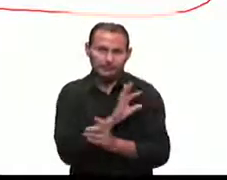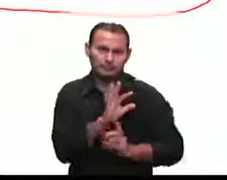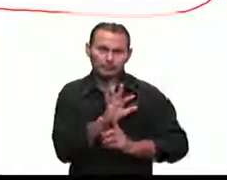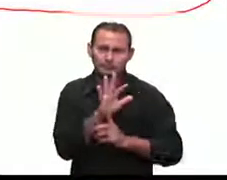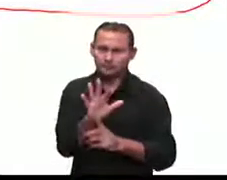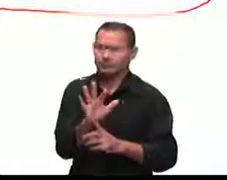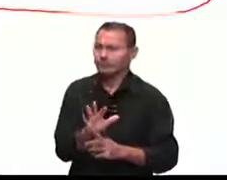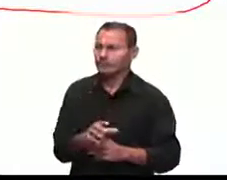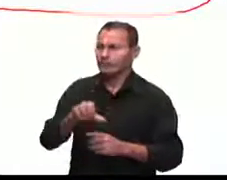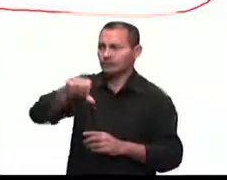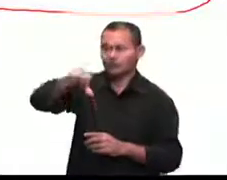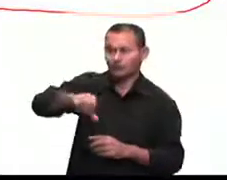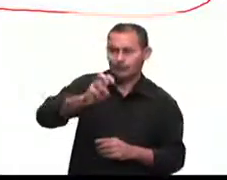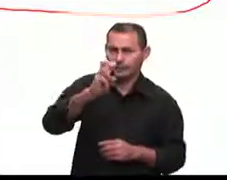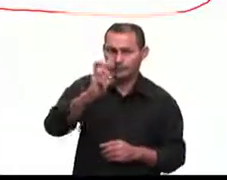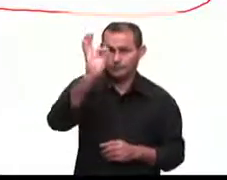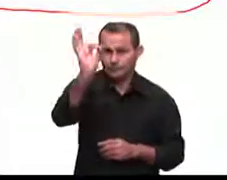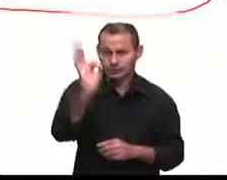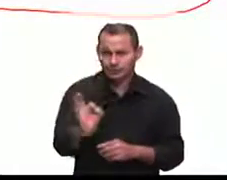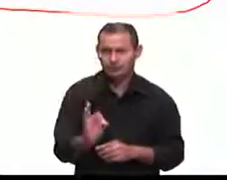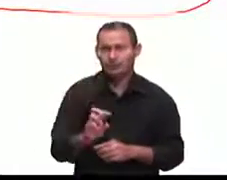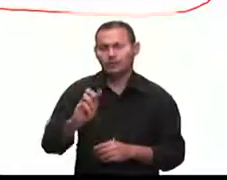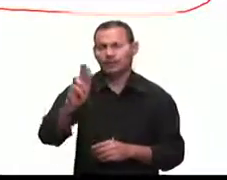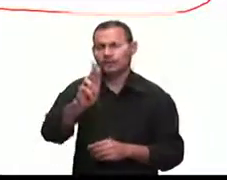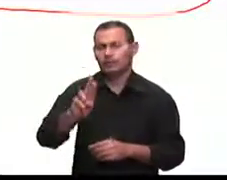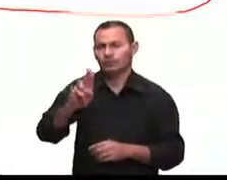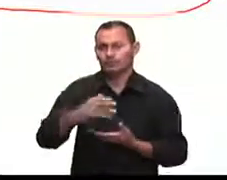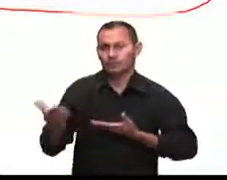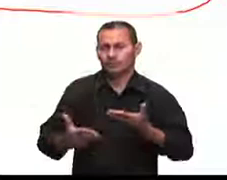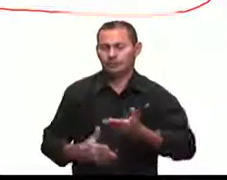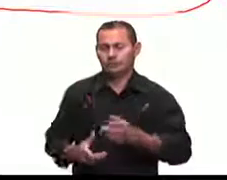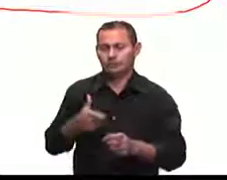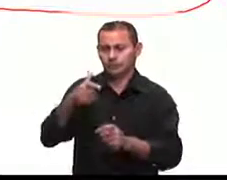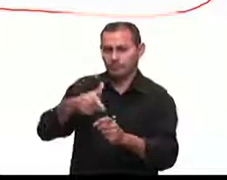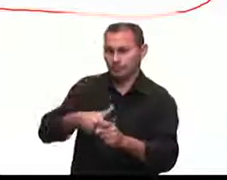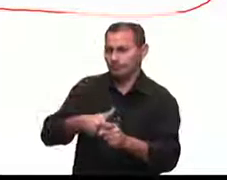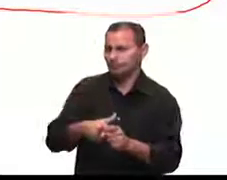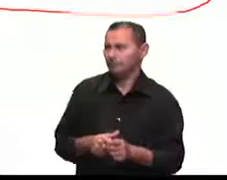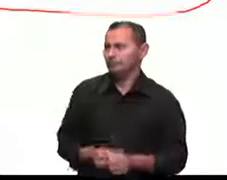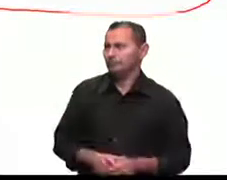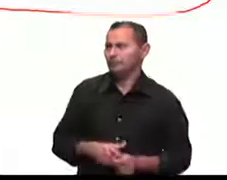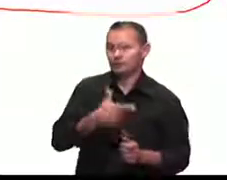amostragem, 95% utilizam serviços de combustível,